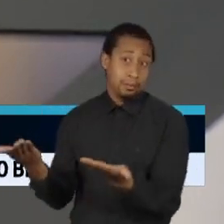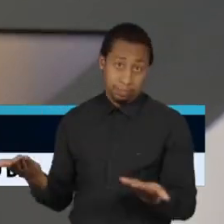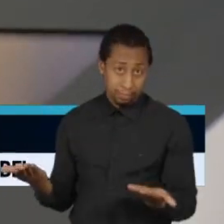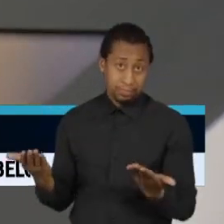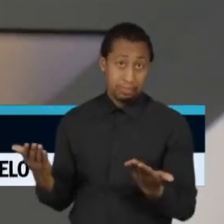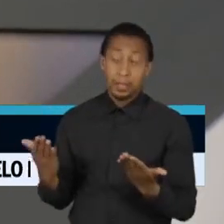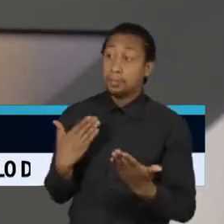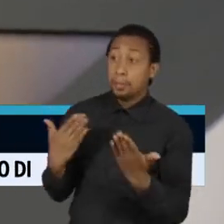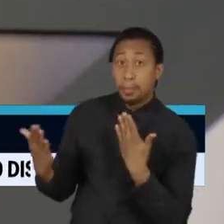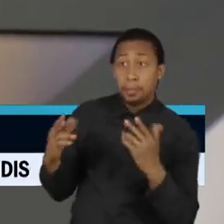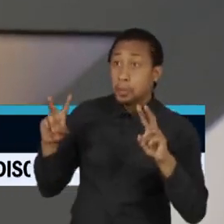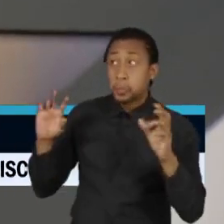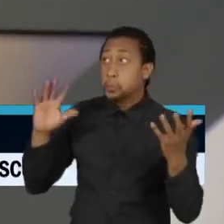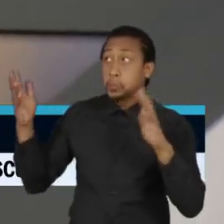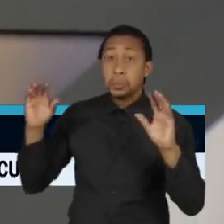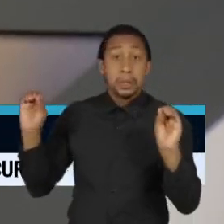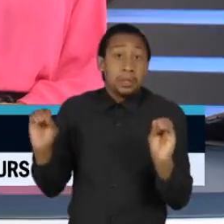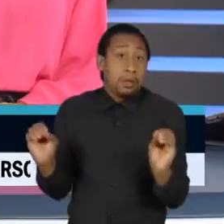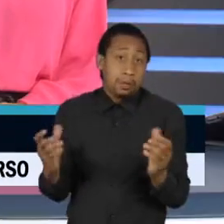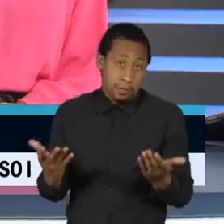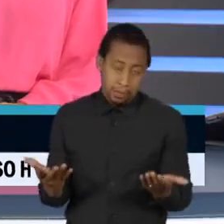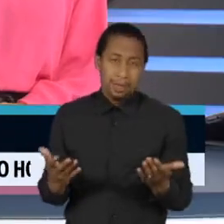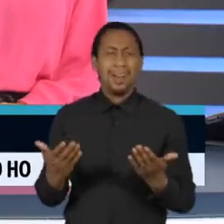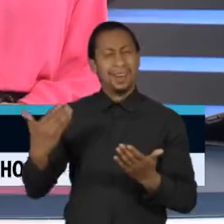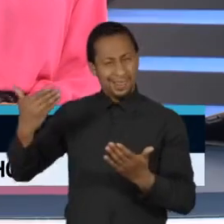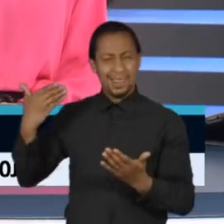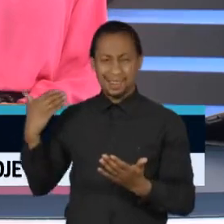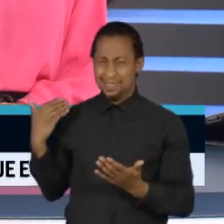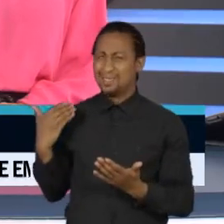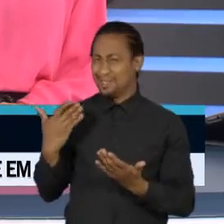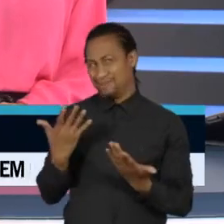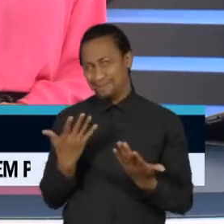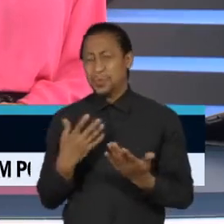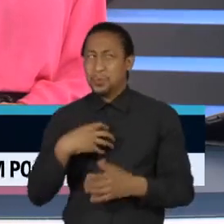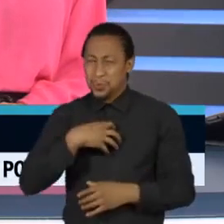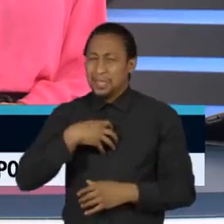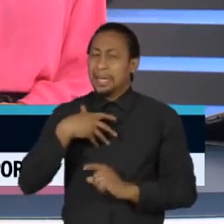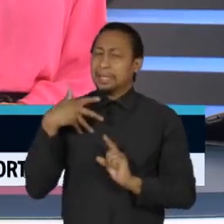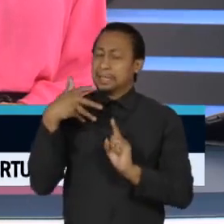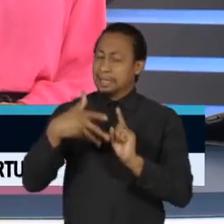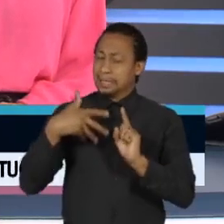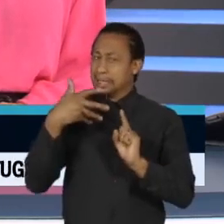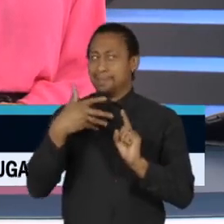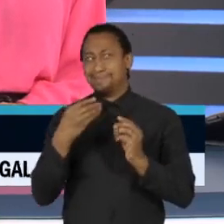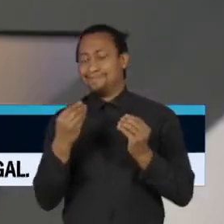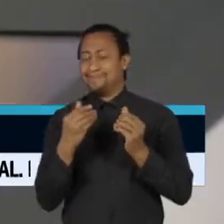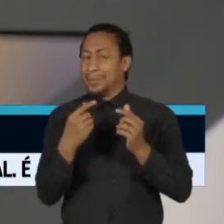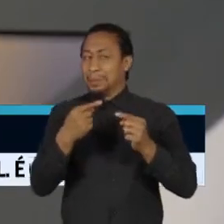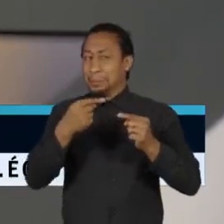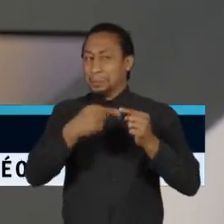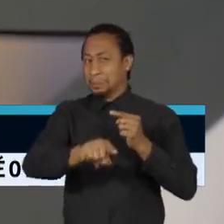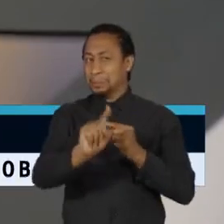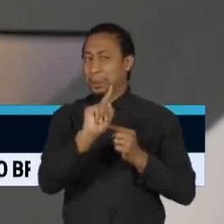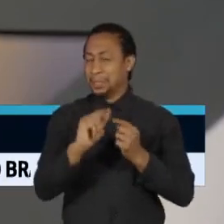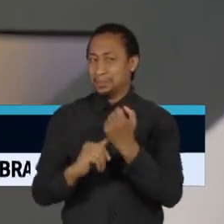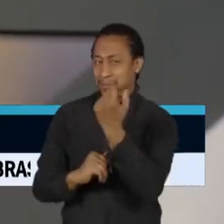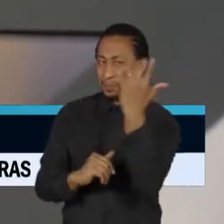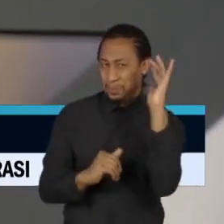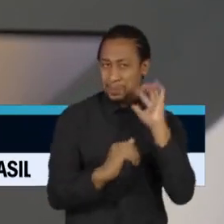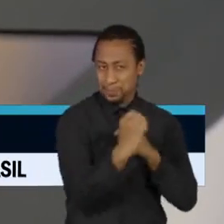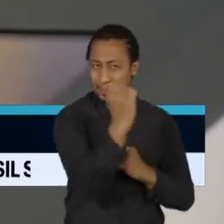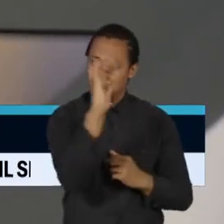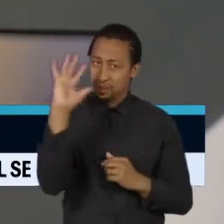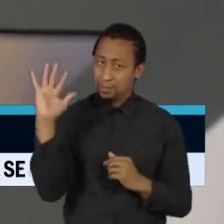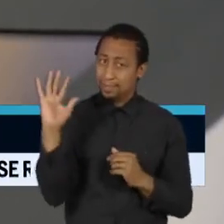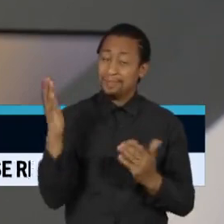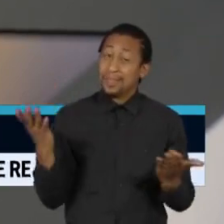fez um diálogo meio cacofônico em relação à questão ambiental, acho que também colabora para